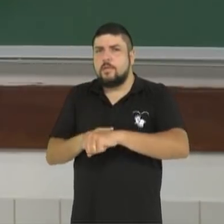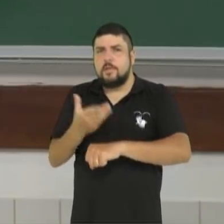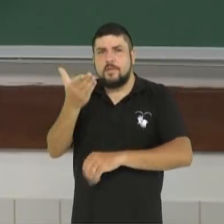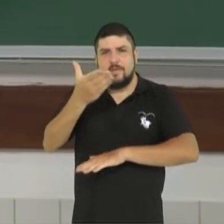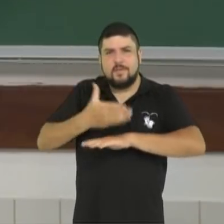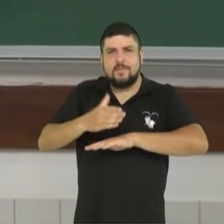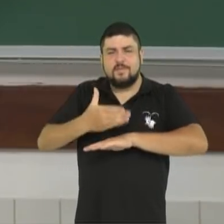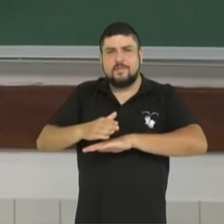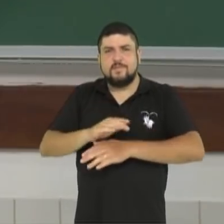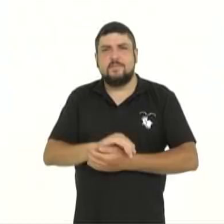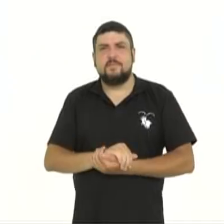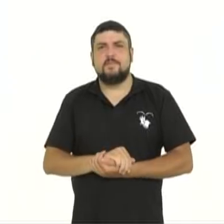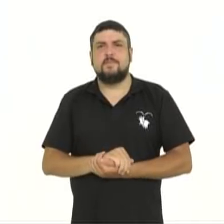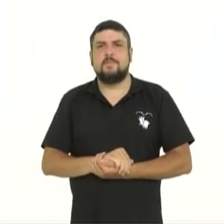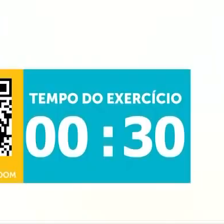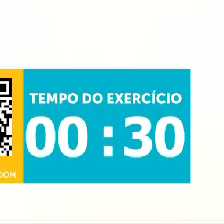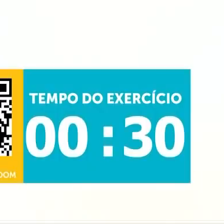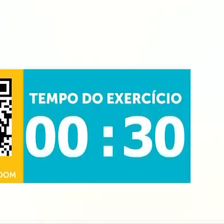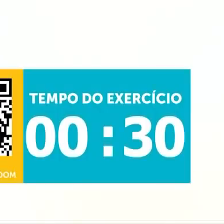essa atividade nossa.